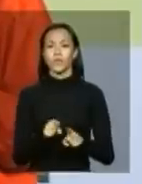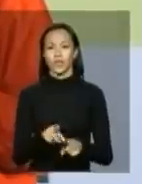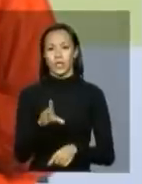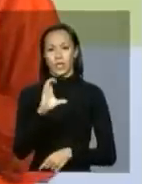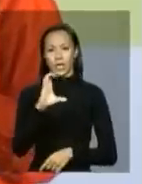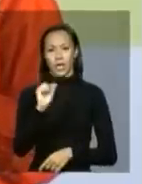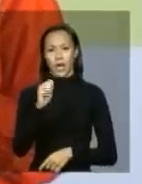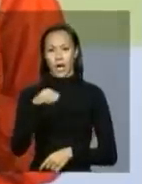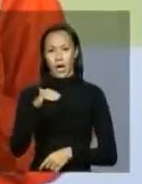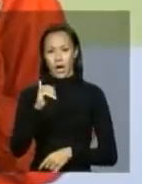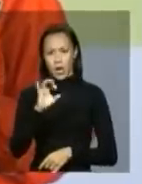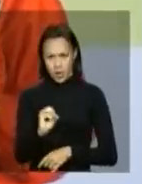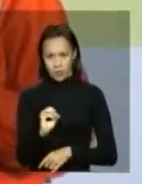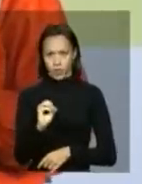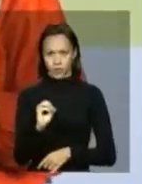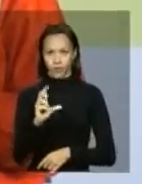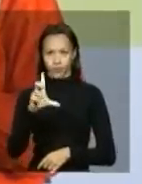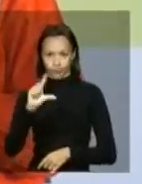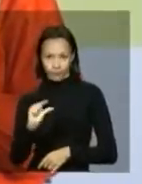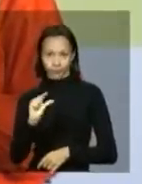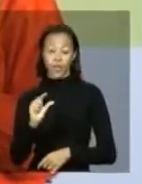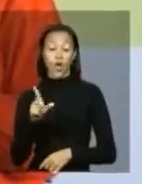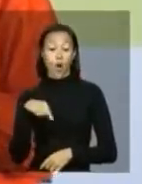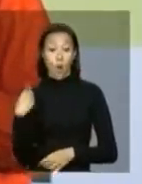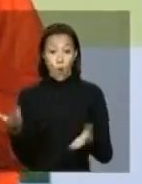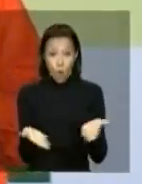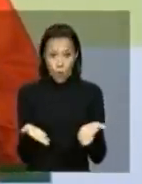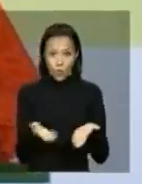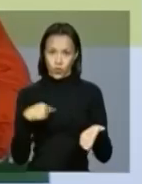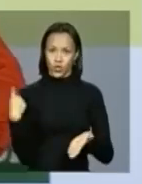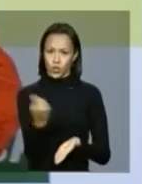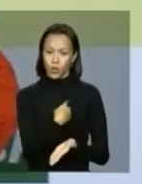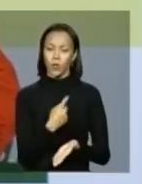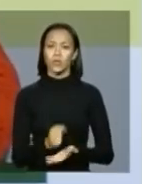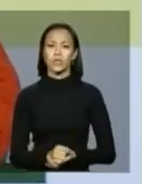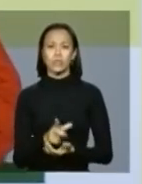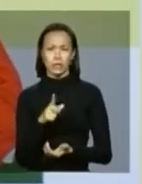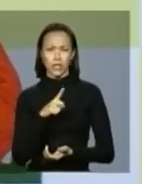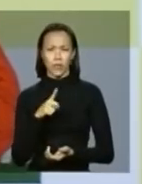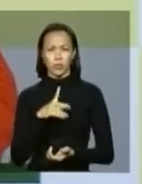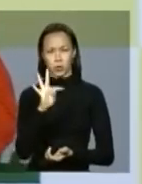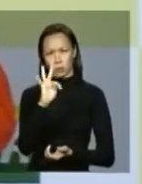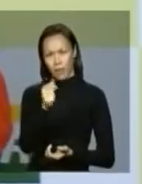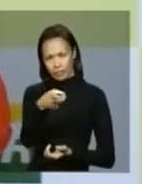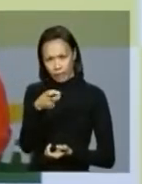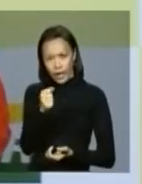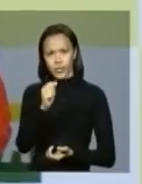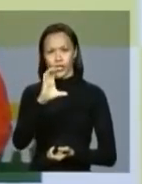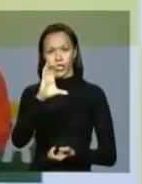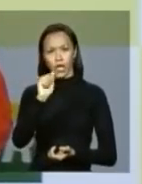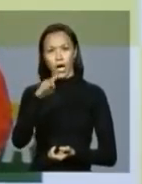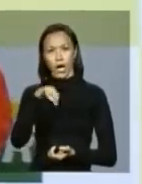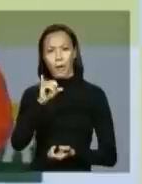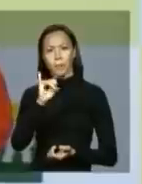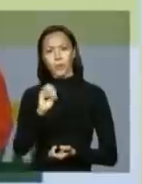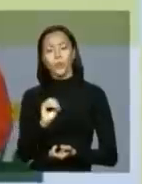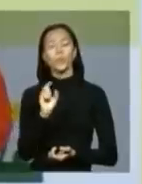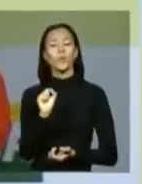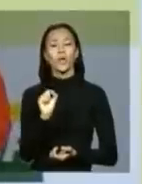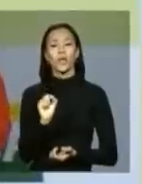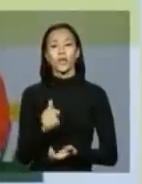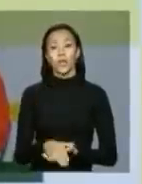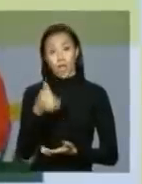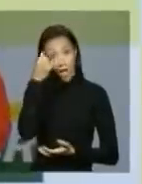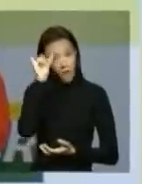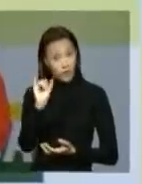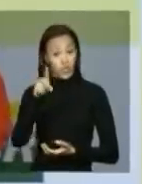câmbio. Nós estamos hoje praticando uma taxa de câmbio que impede